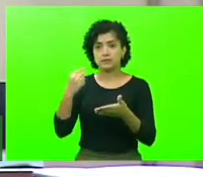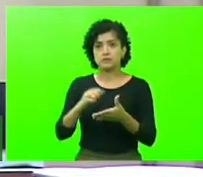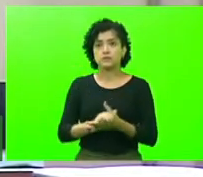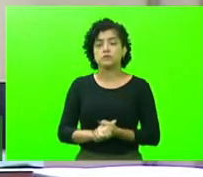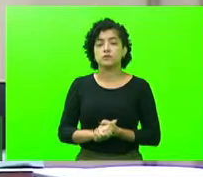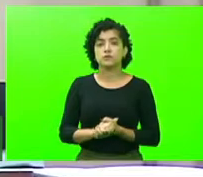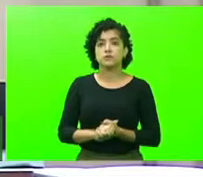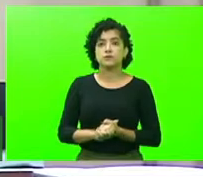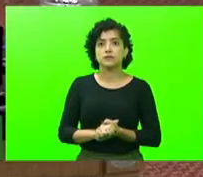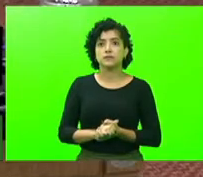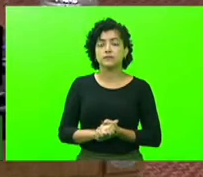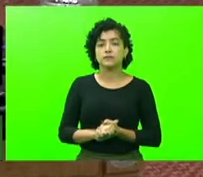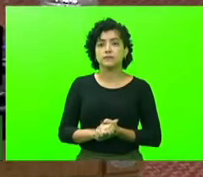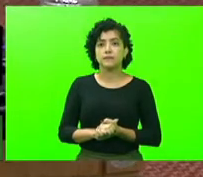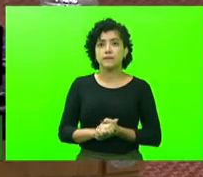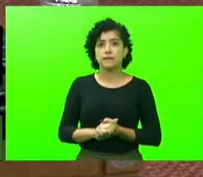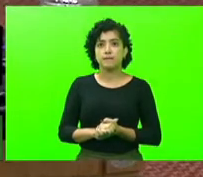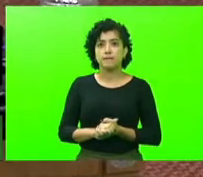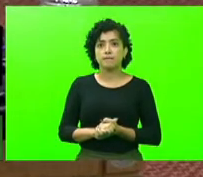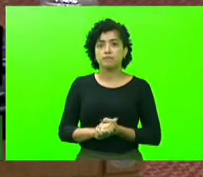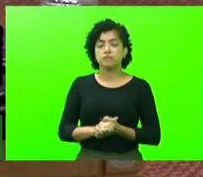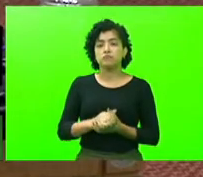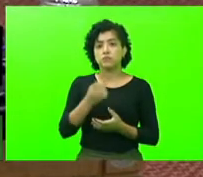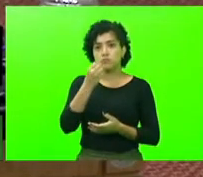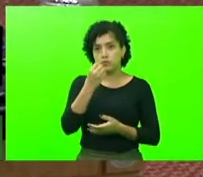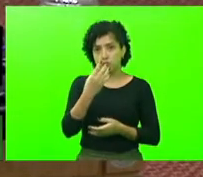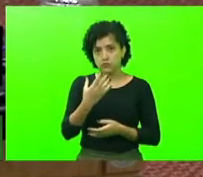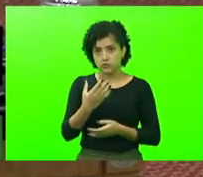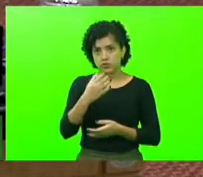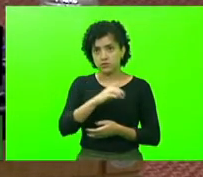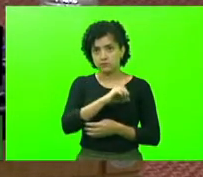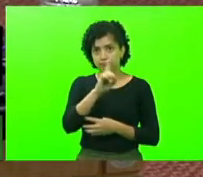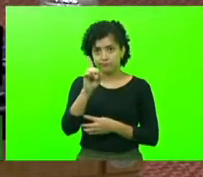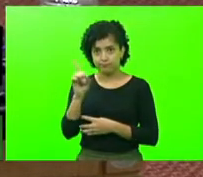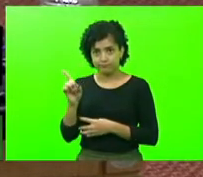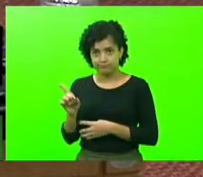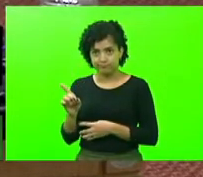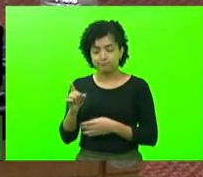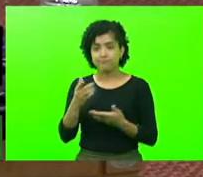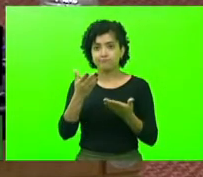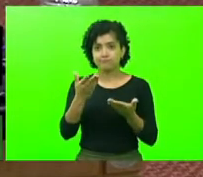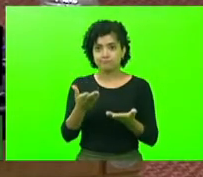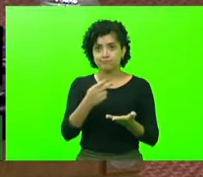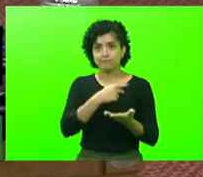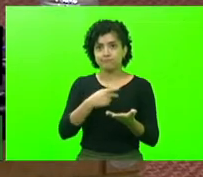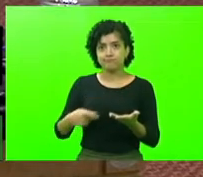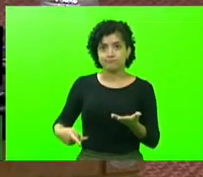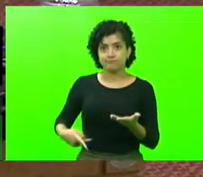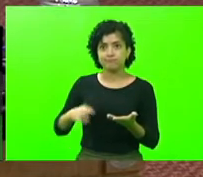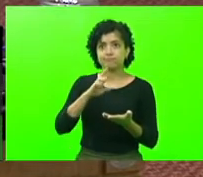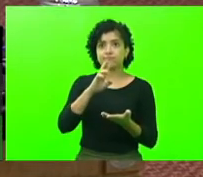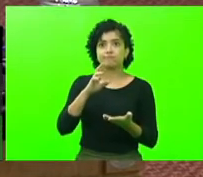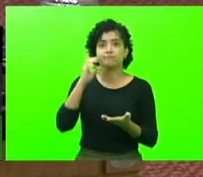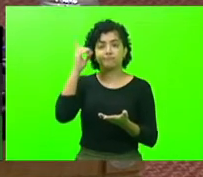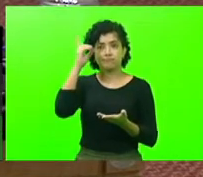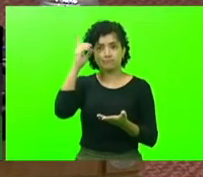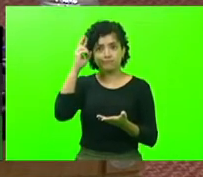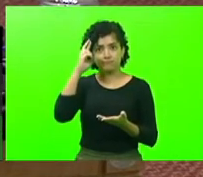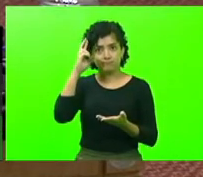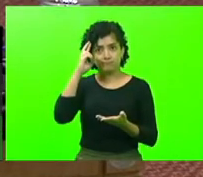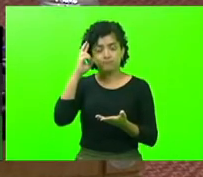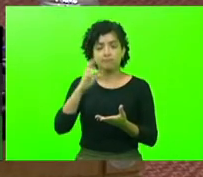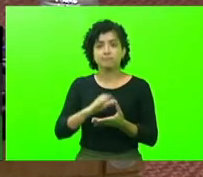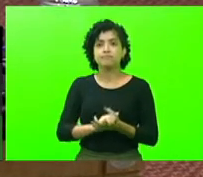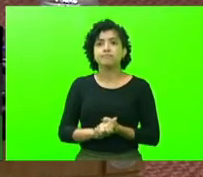últimas sessões. Bom dia, presidente desta sessão, deputado Ricardo Alba, demais